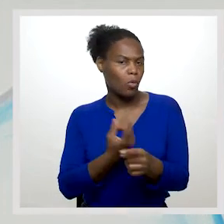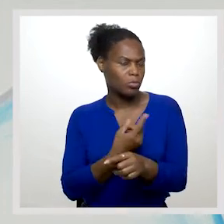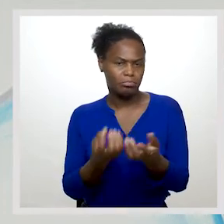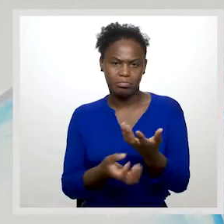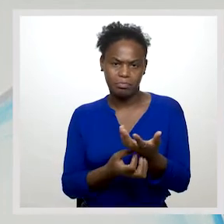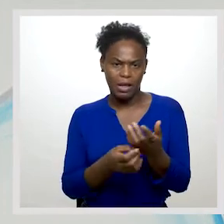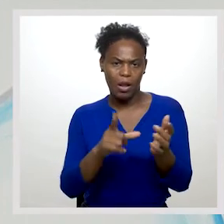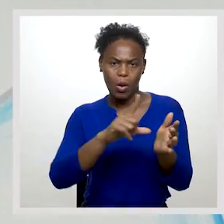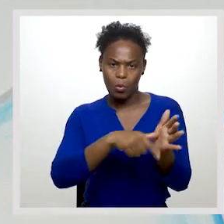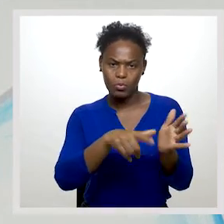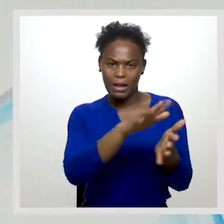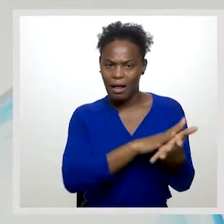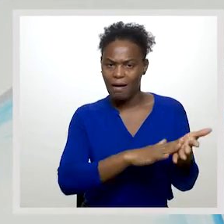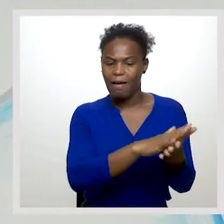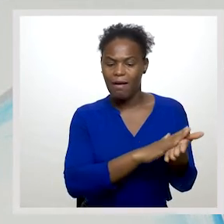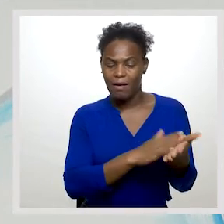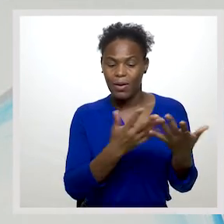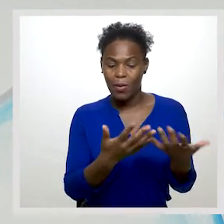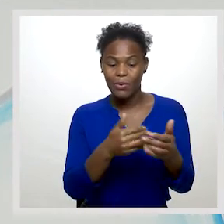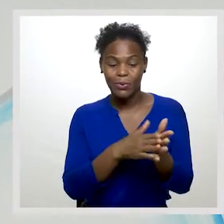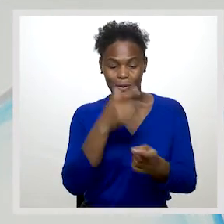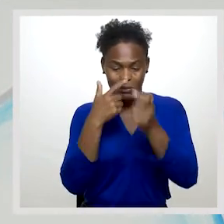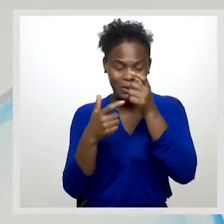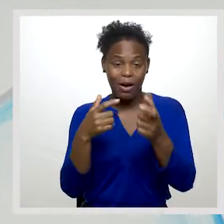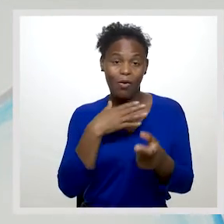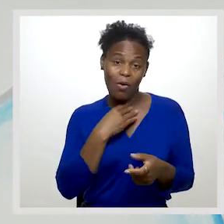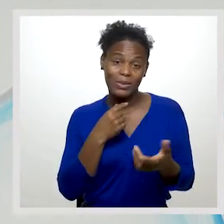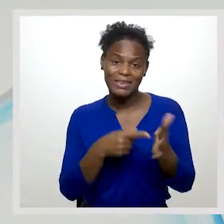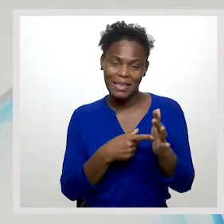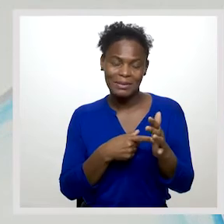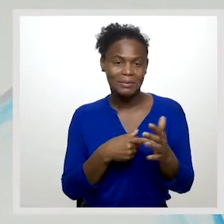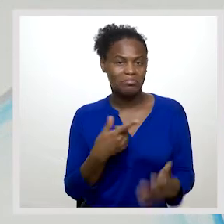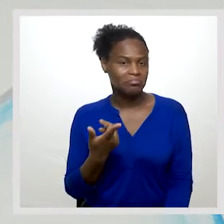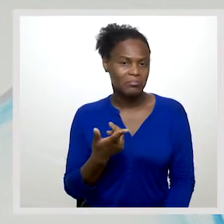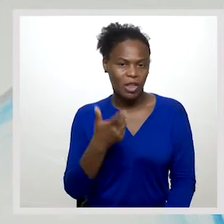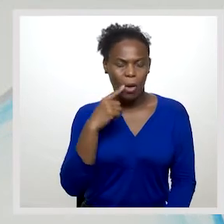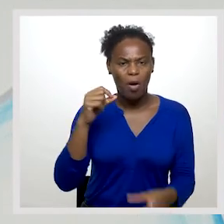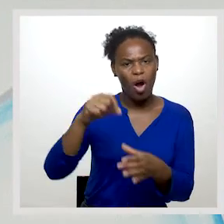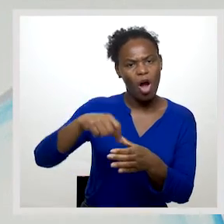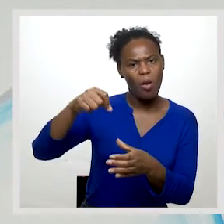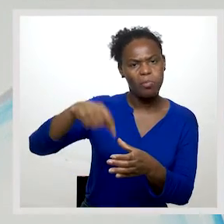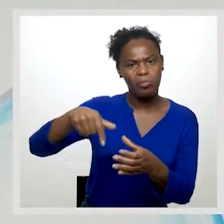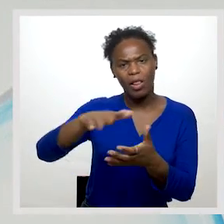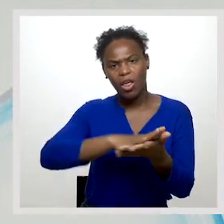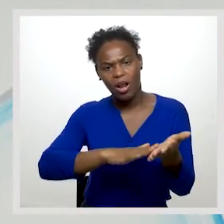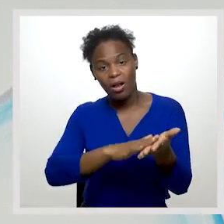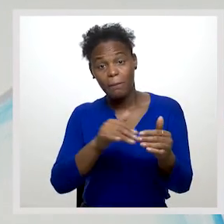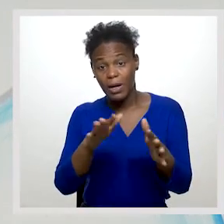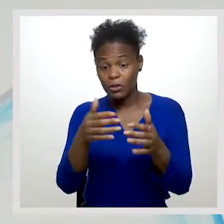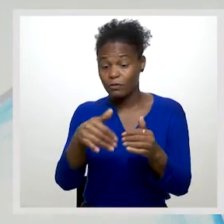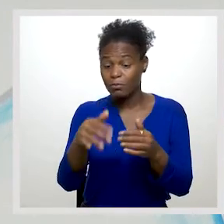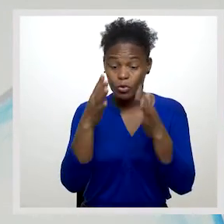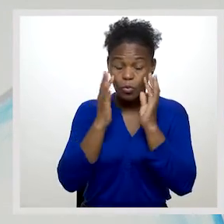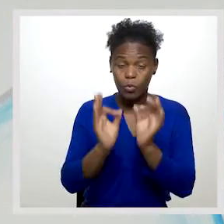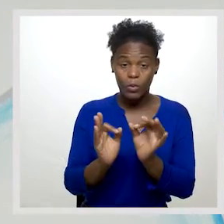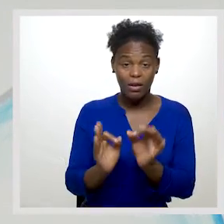cozinha. Toda a gente agora gosta de usar principalmente os detergentes, mas vamos ter muito cuidado